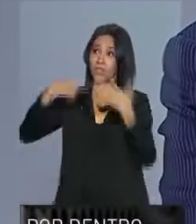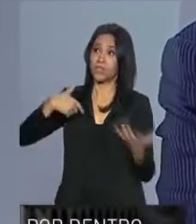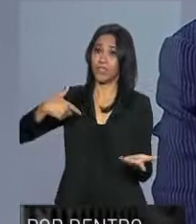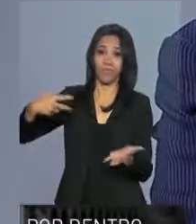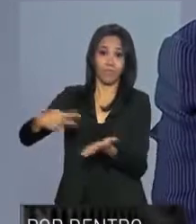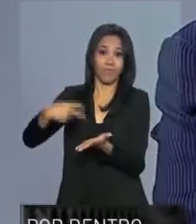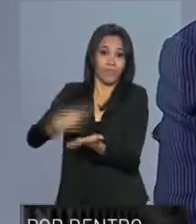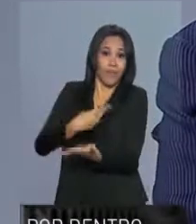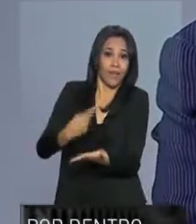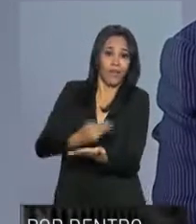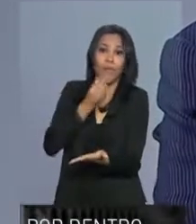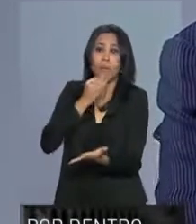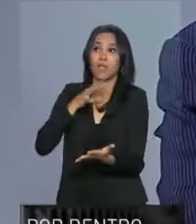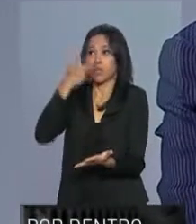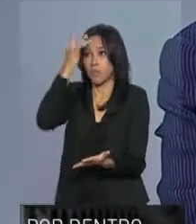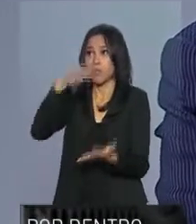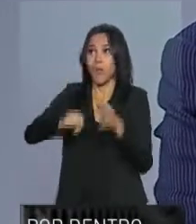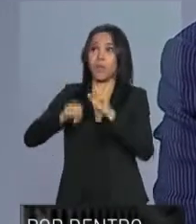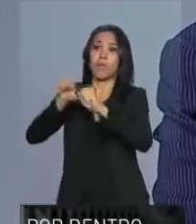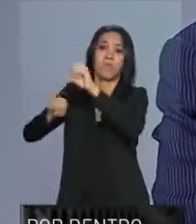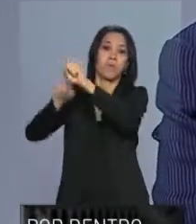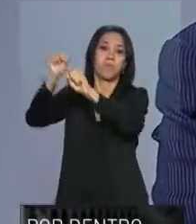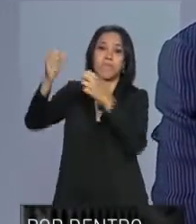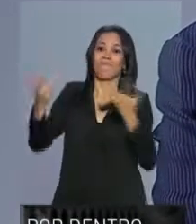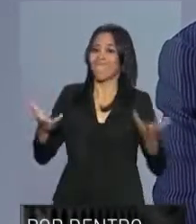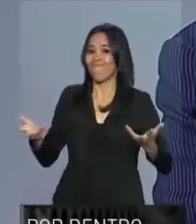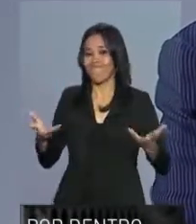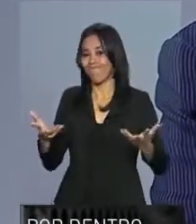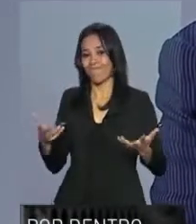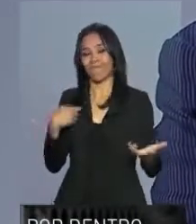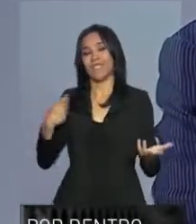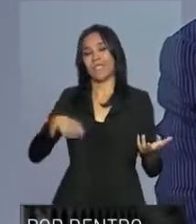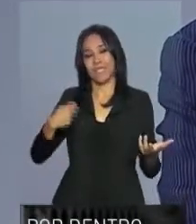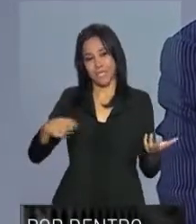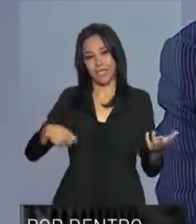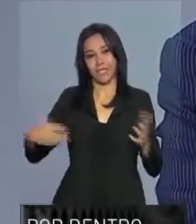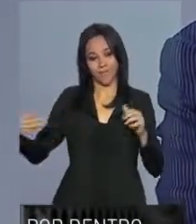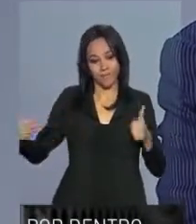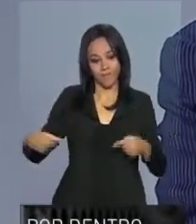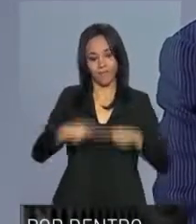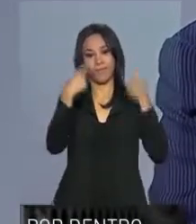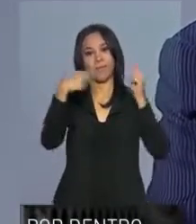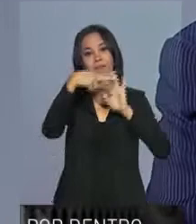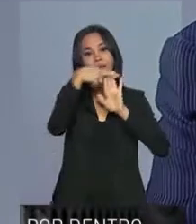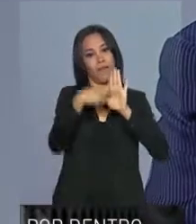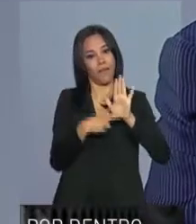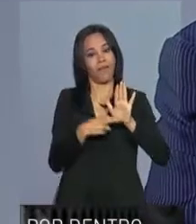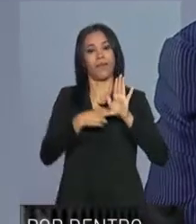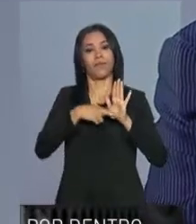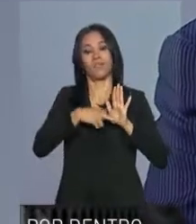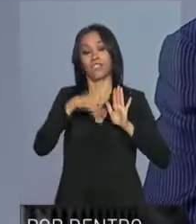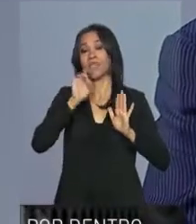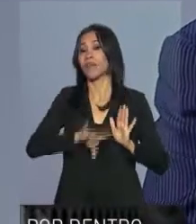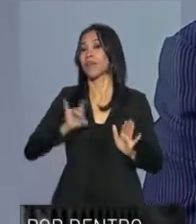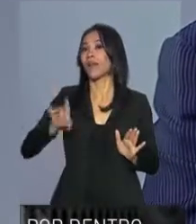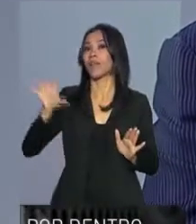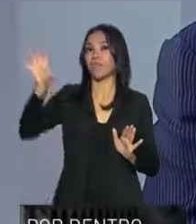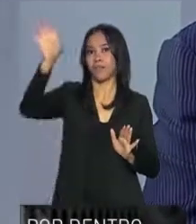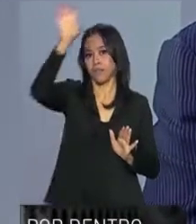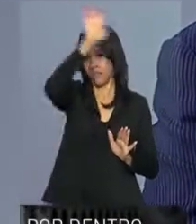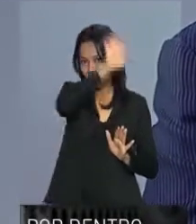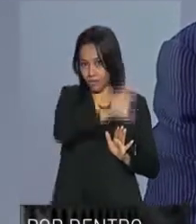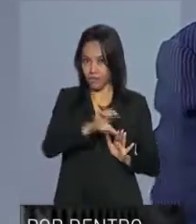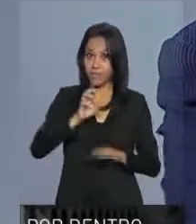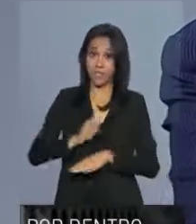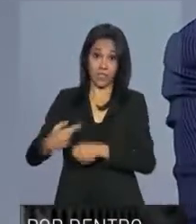reformar para que a gente possa colocar dentro da legislação de cada cidade pertinente a qualificação para que as famílias